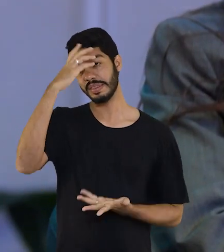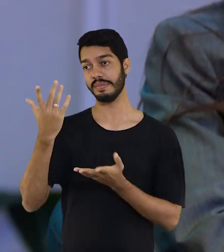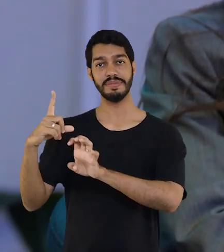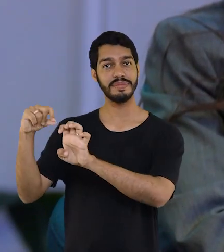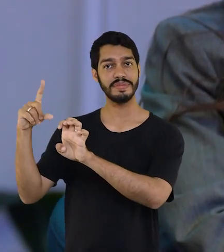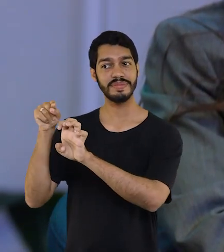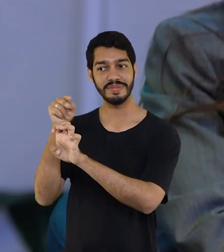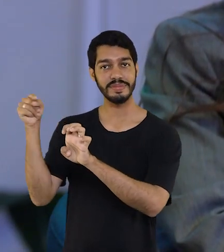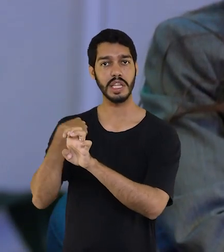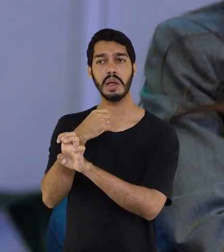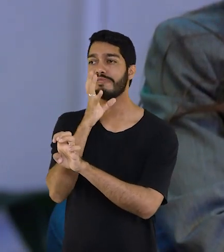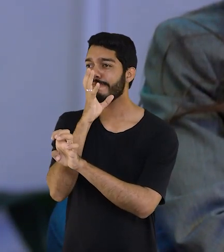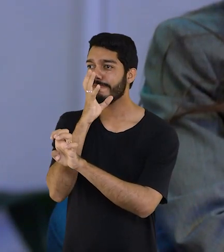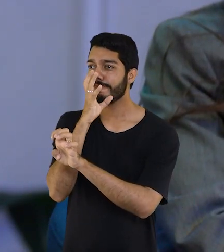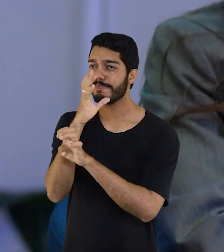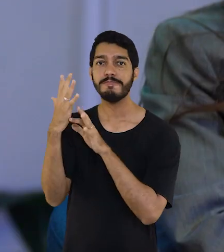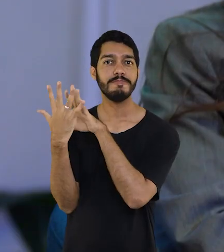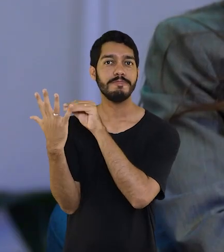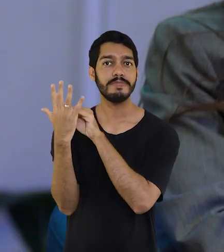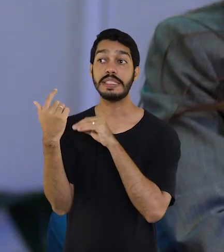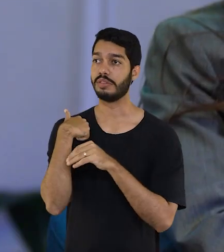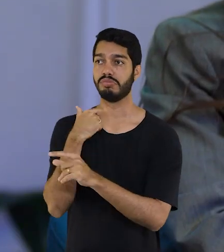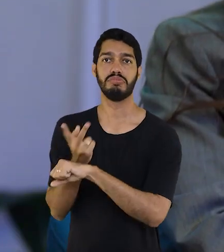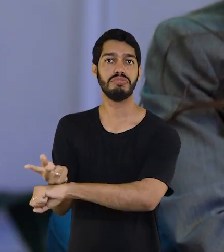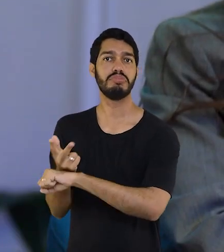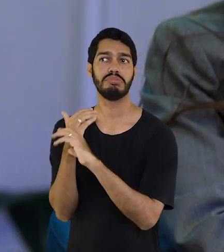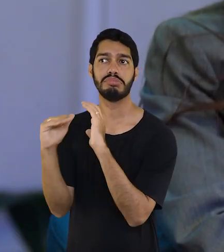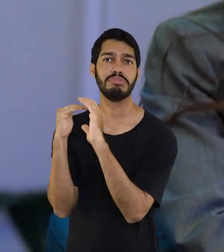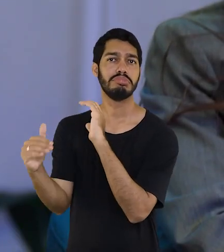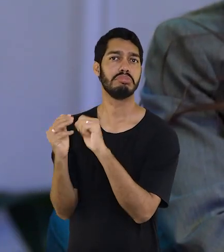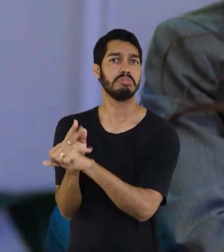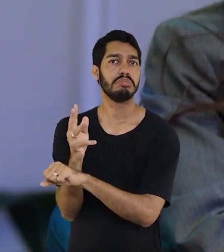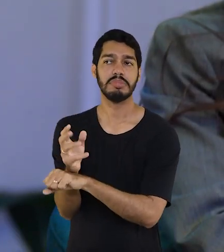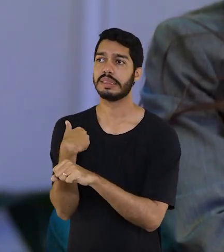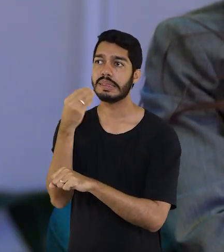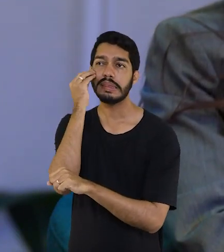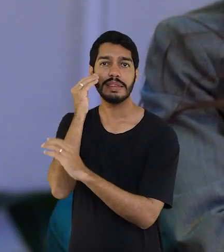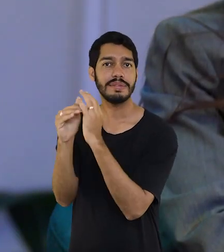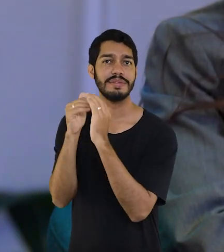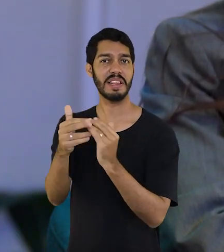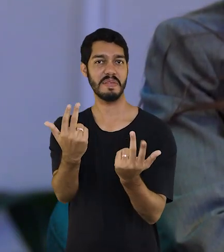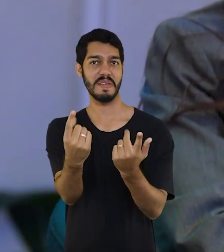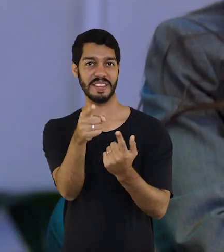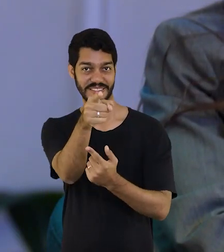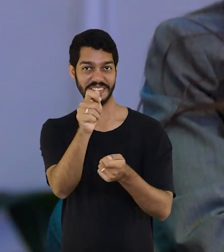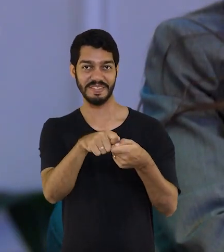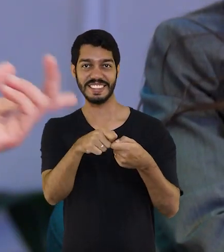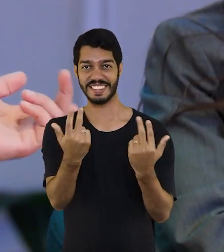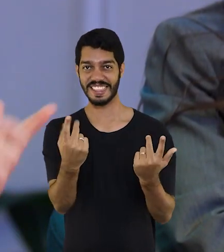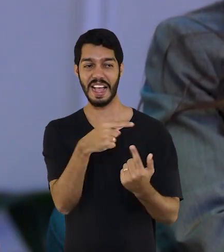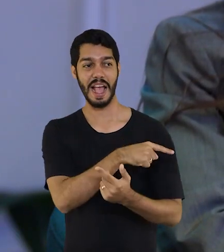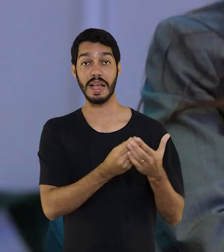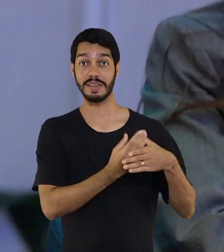ideia. Fui procurar os empreendedores que eu mais admirava, então mandava e-mail, mandava WhatsApp, tentava chegar nessas pessoas de uma maneira, que